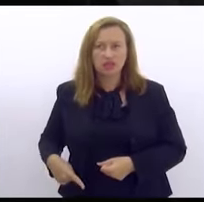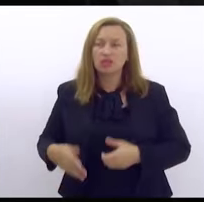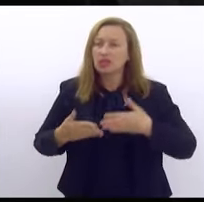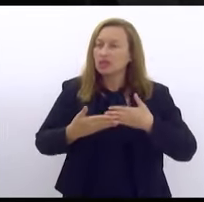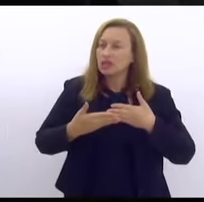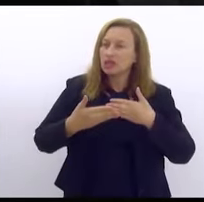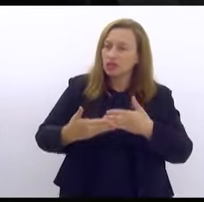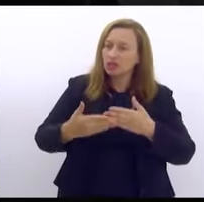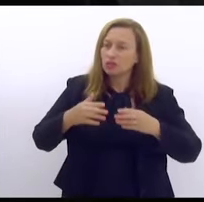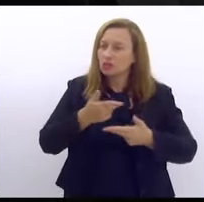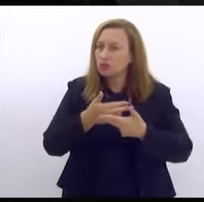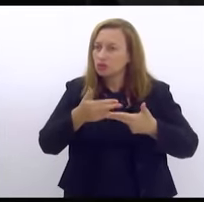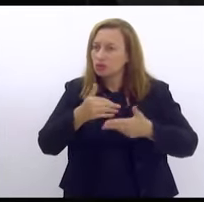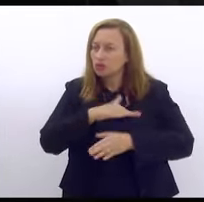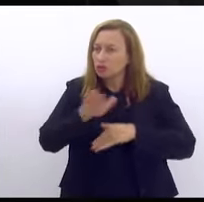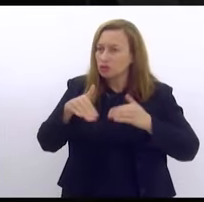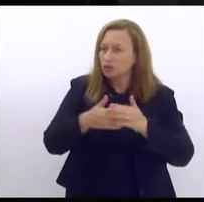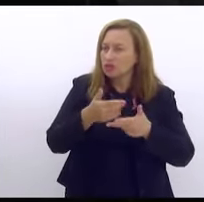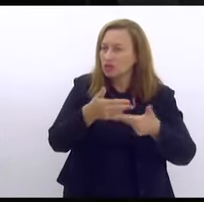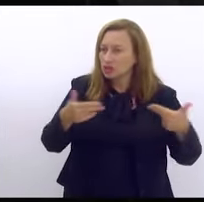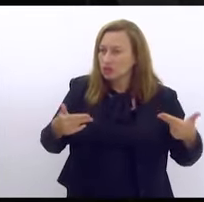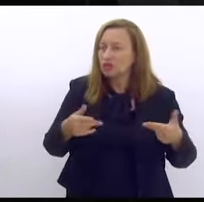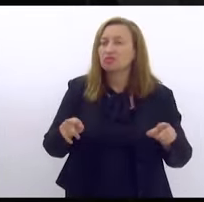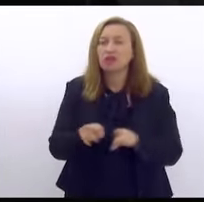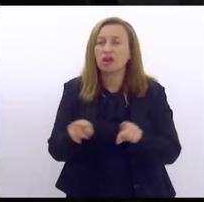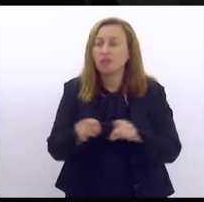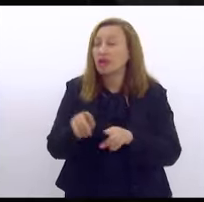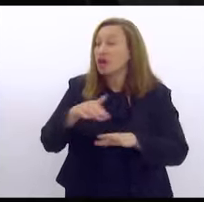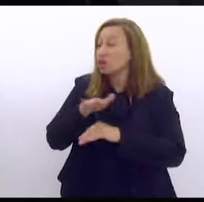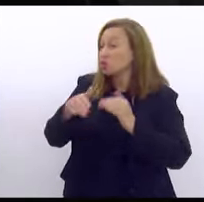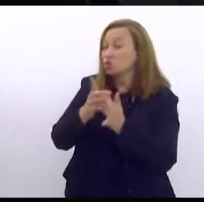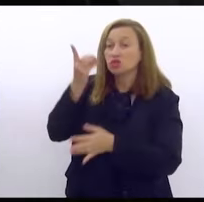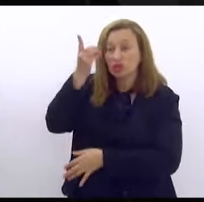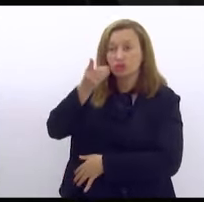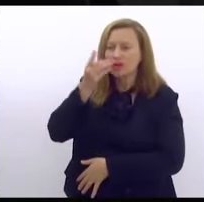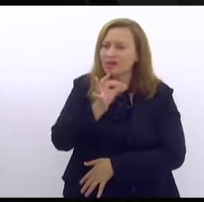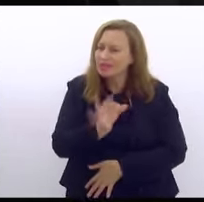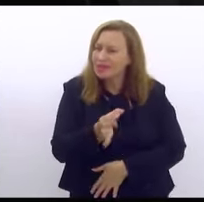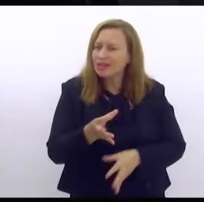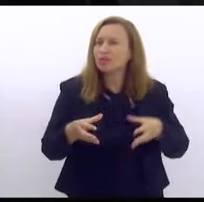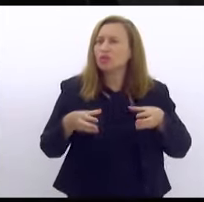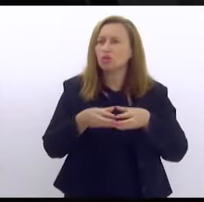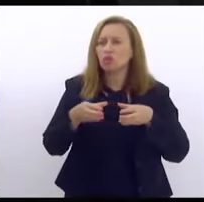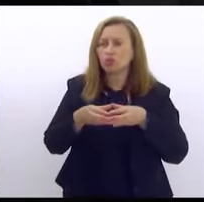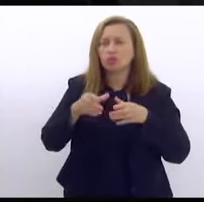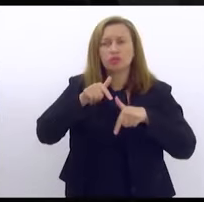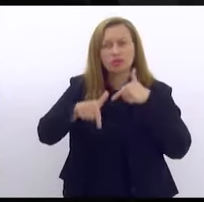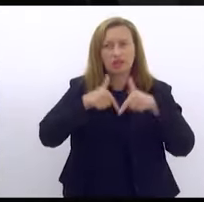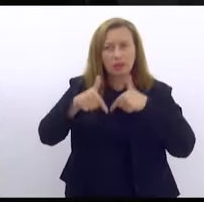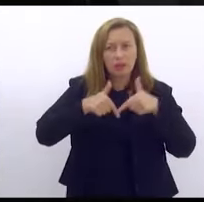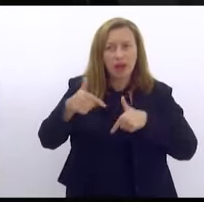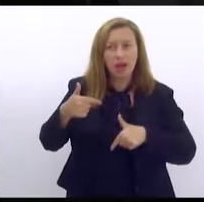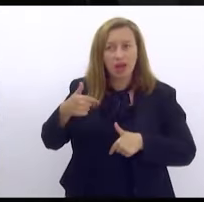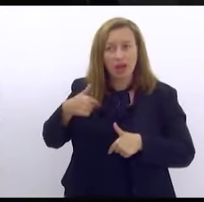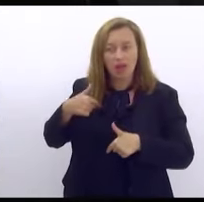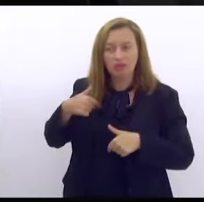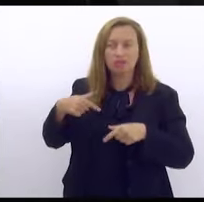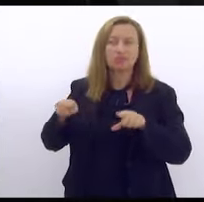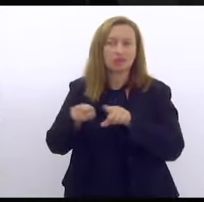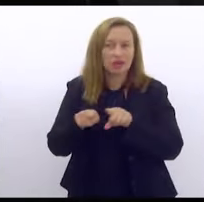comissão, assim todos os outros deputados e deputadas, e, obviamente, a equipe, inclusive, estou ali de